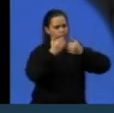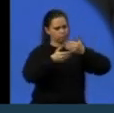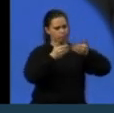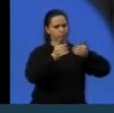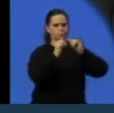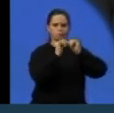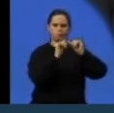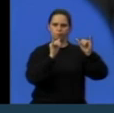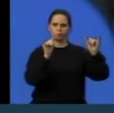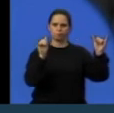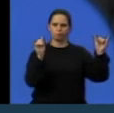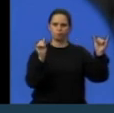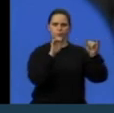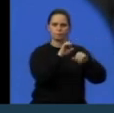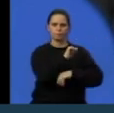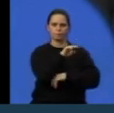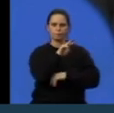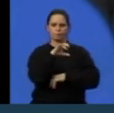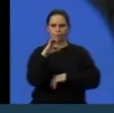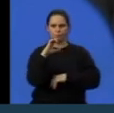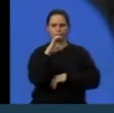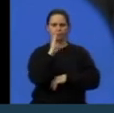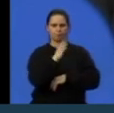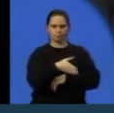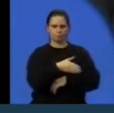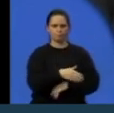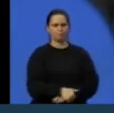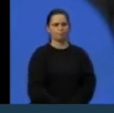popularmente conhecido, o AVC.